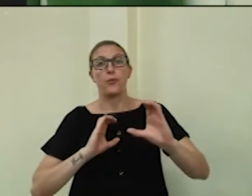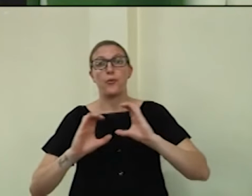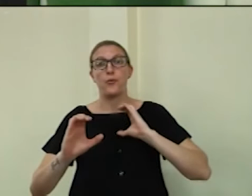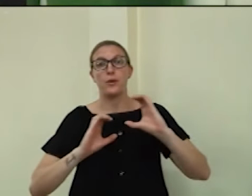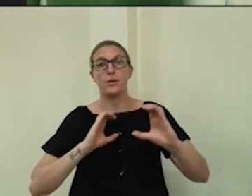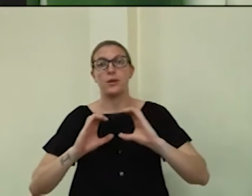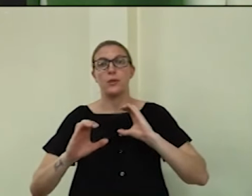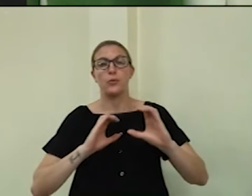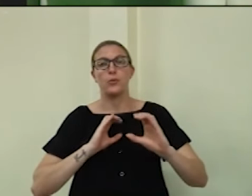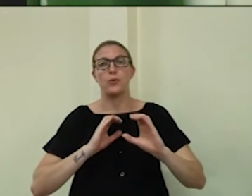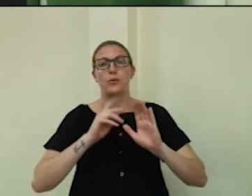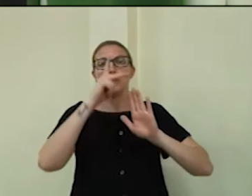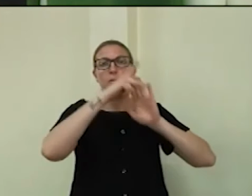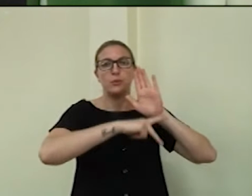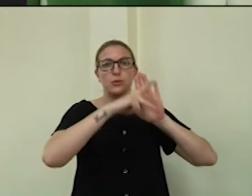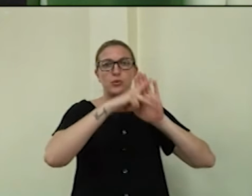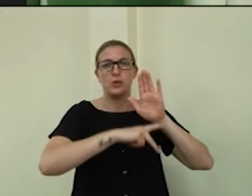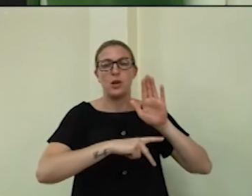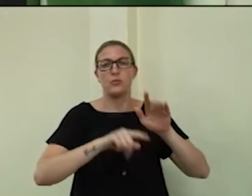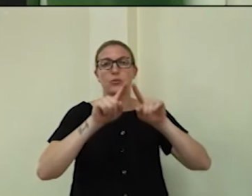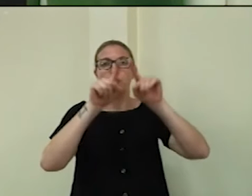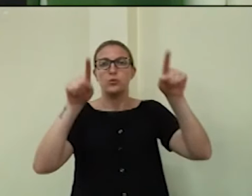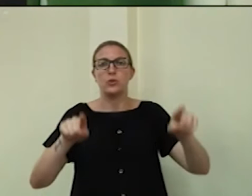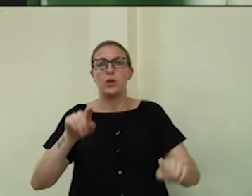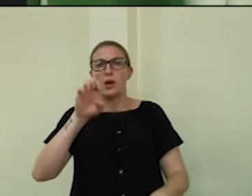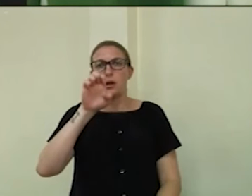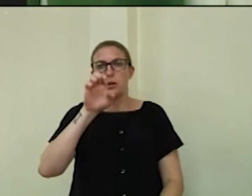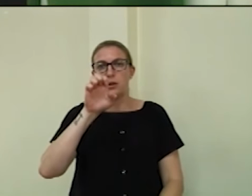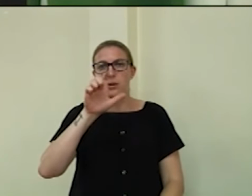a servidora Elisete Tosati,